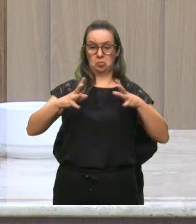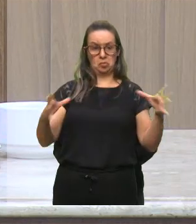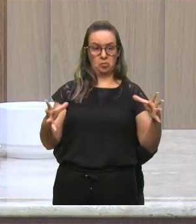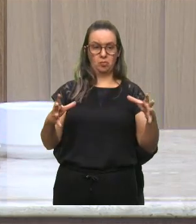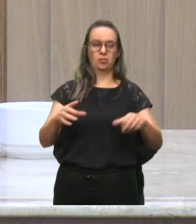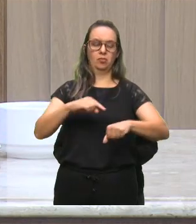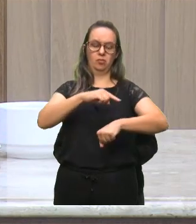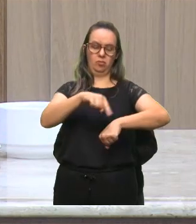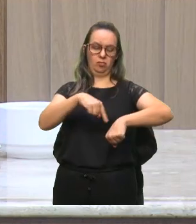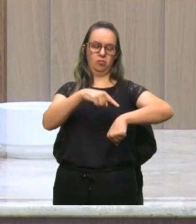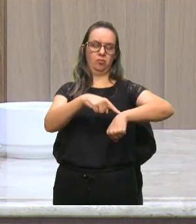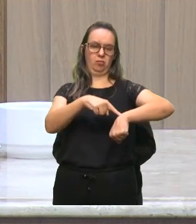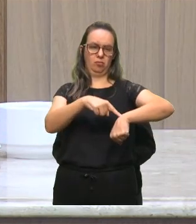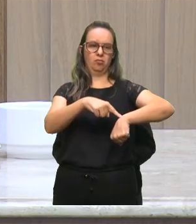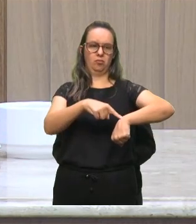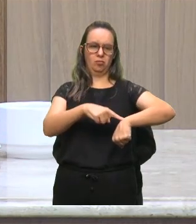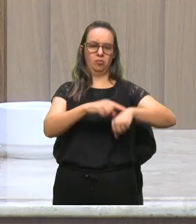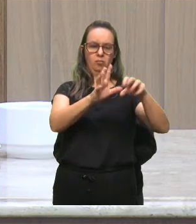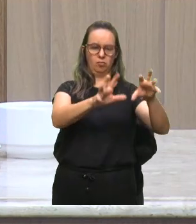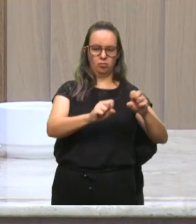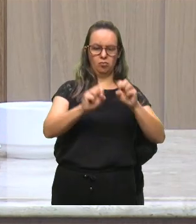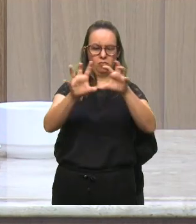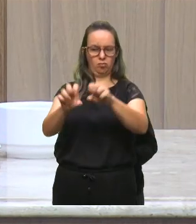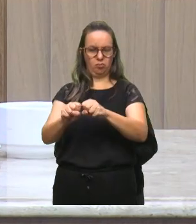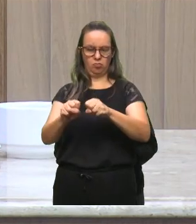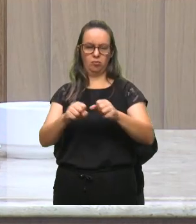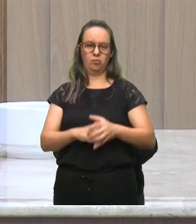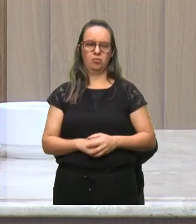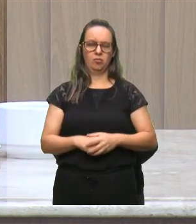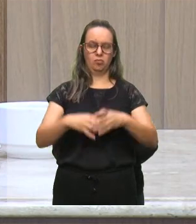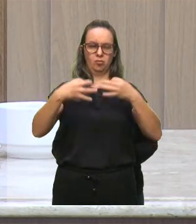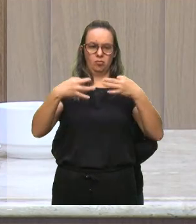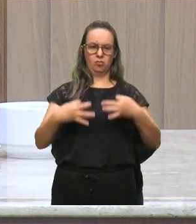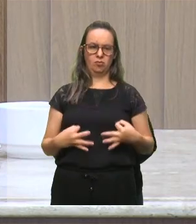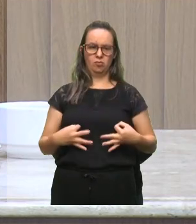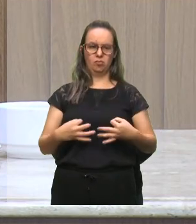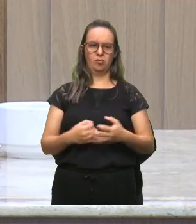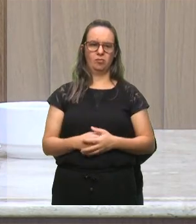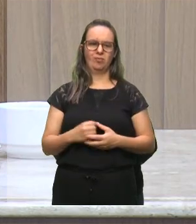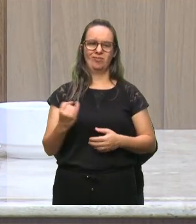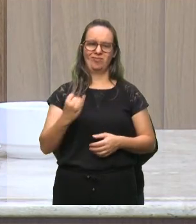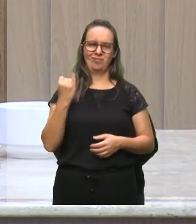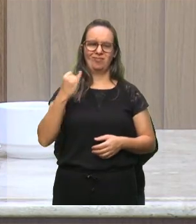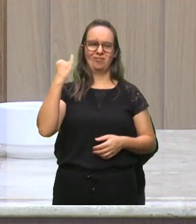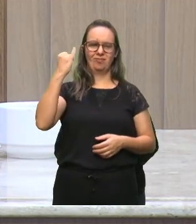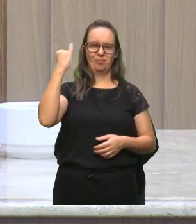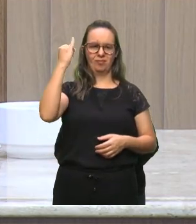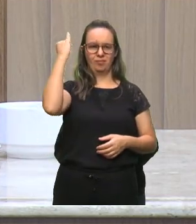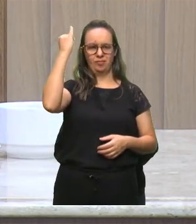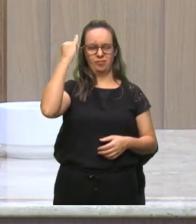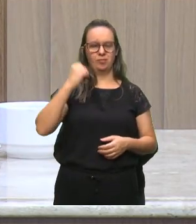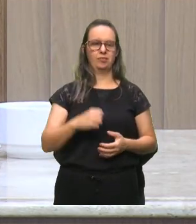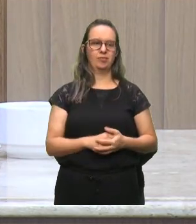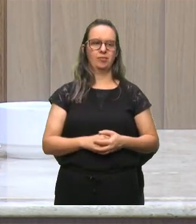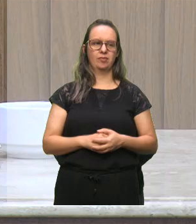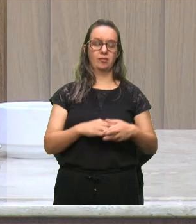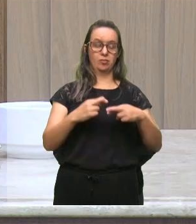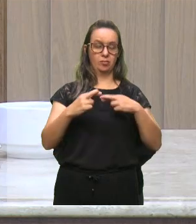coleta. A gente tem certeza que esse trabalho cooperativo é fundamental para a sustentabilidade no nosso